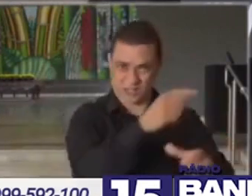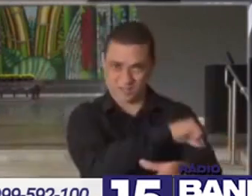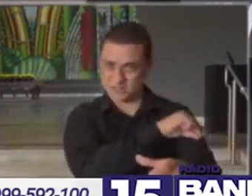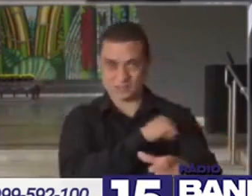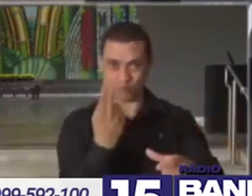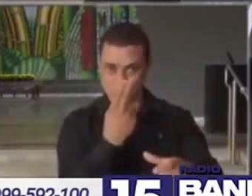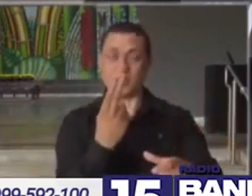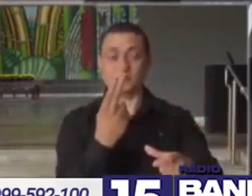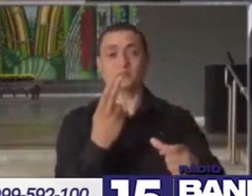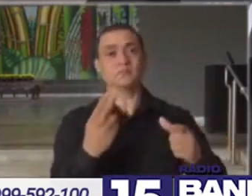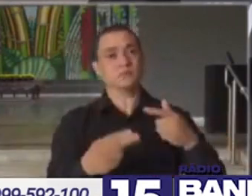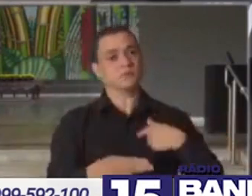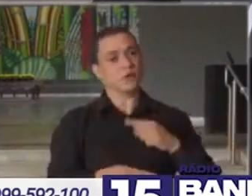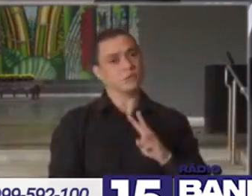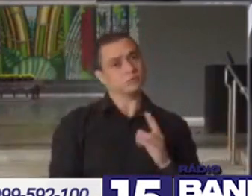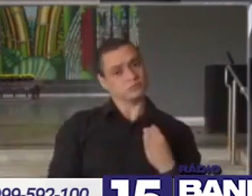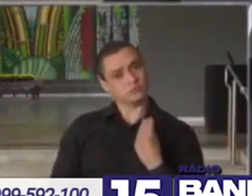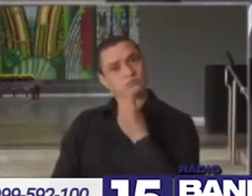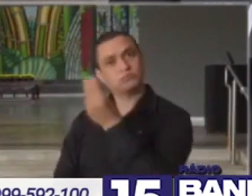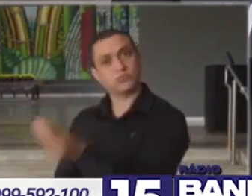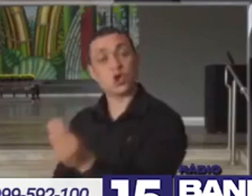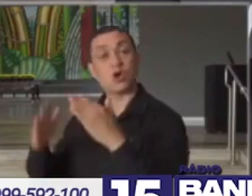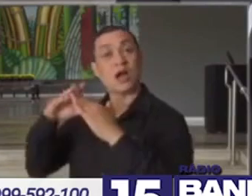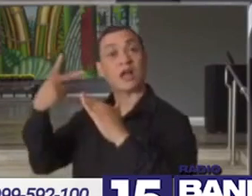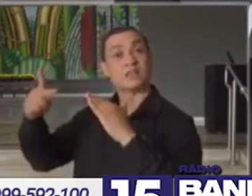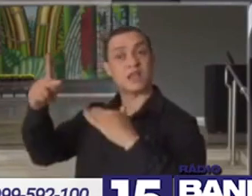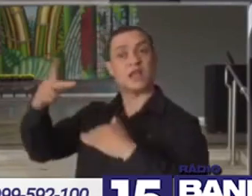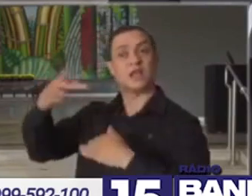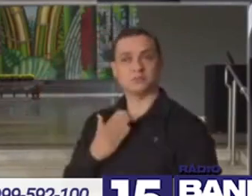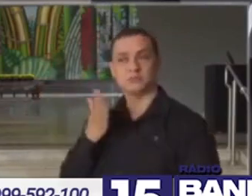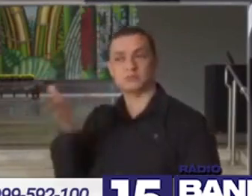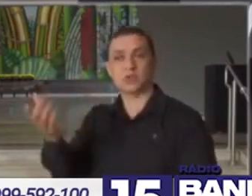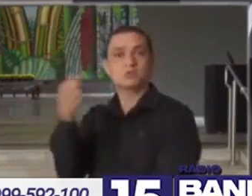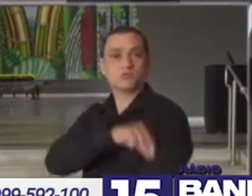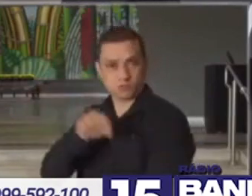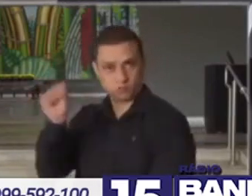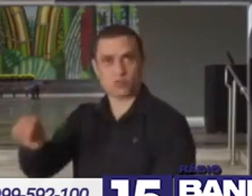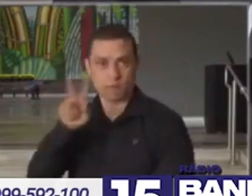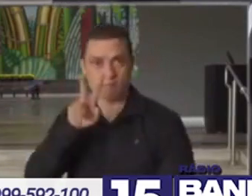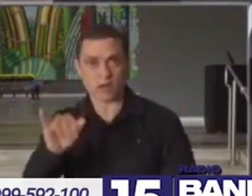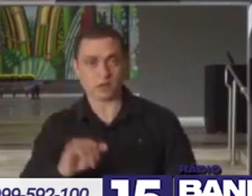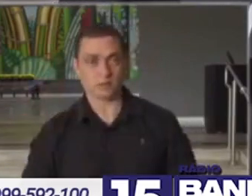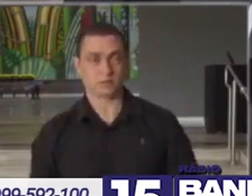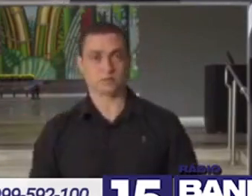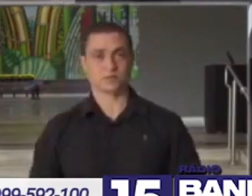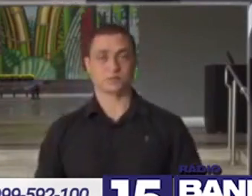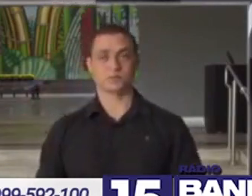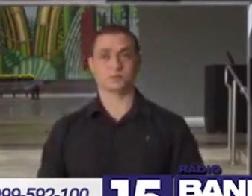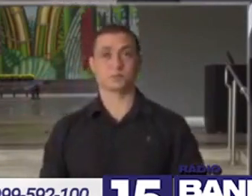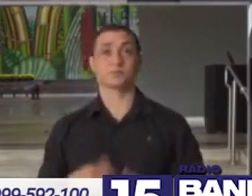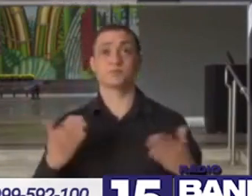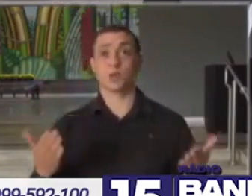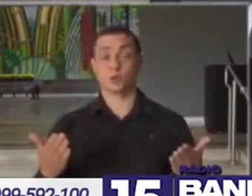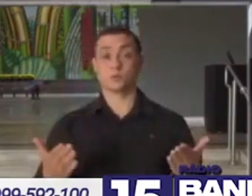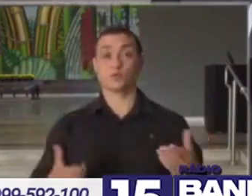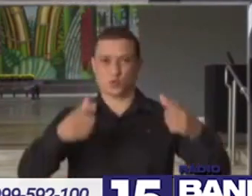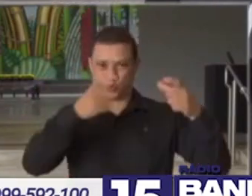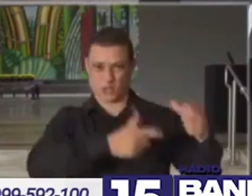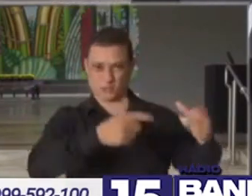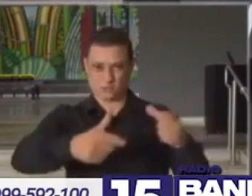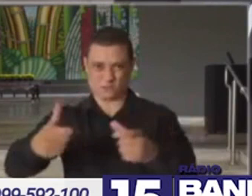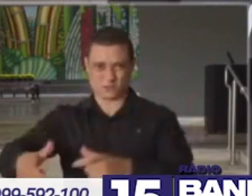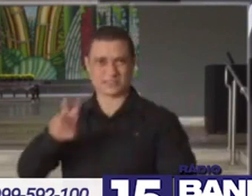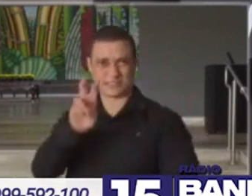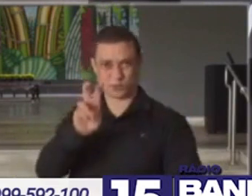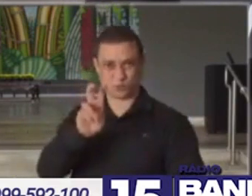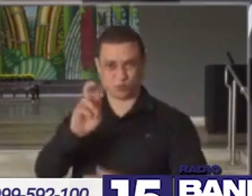E, obviamente, aqueles idosos nestas faixas etárias que não puderem se deslocar de suas casas até